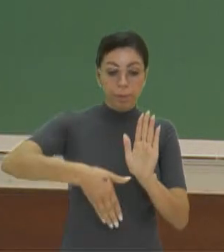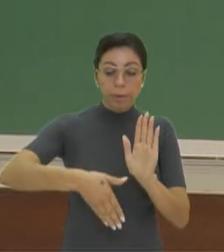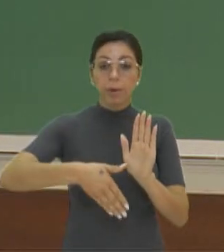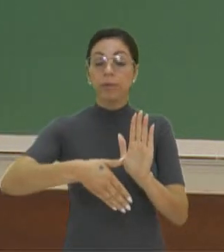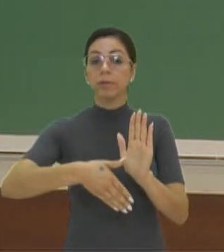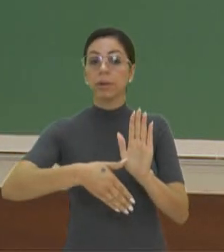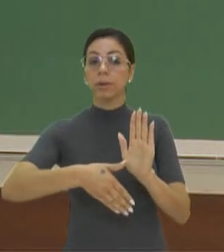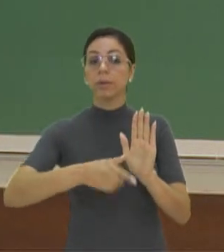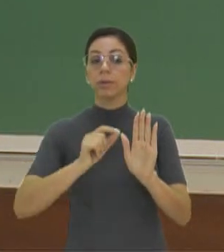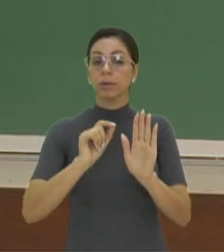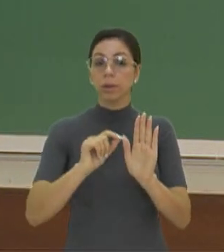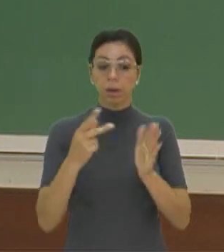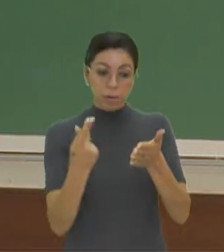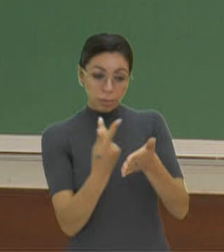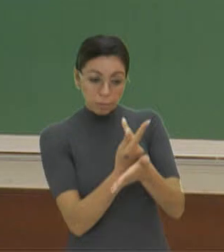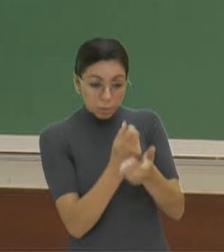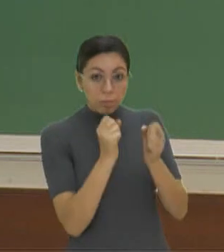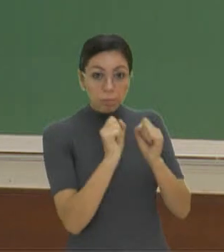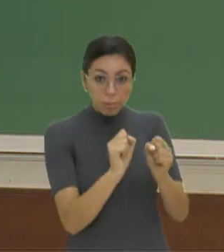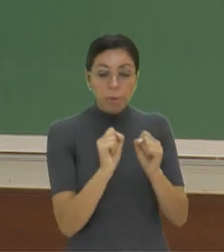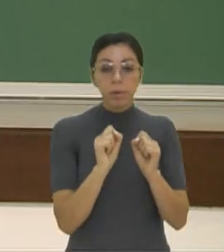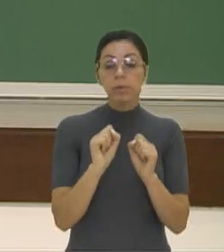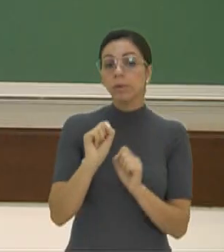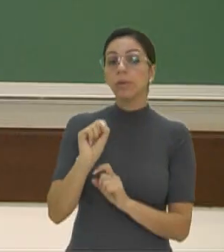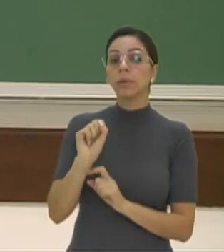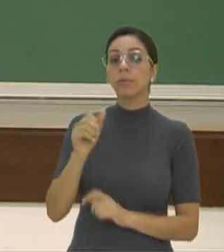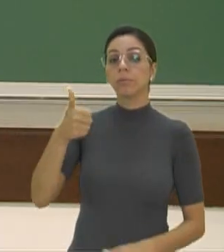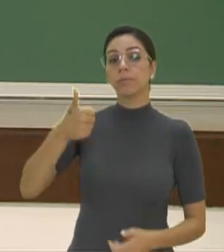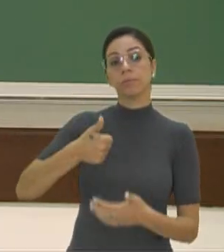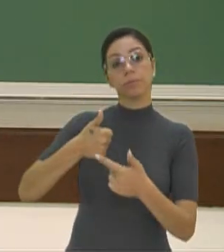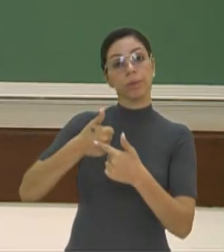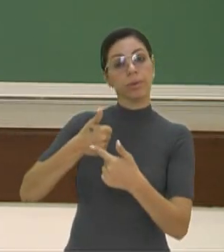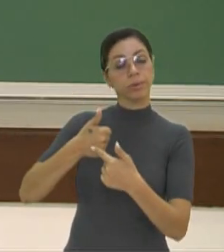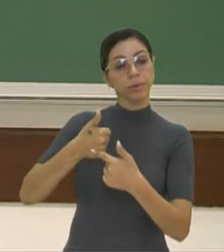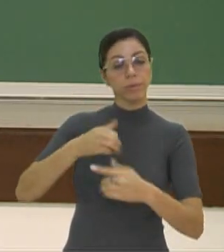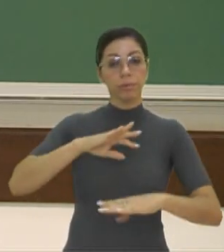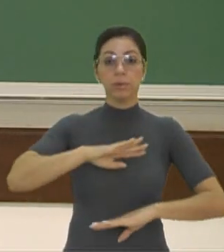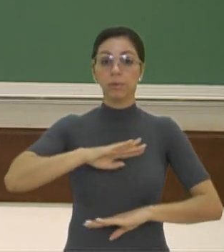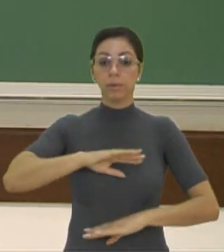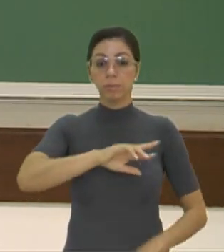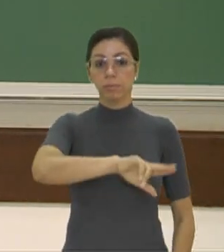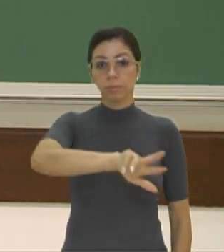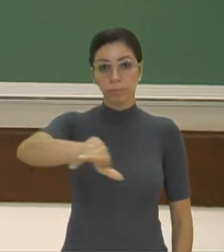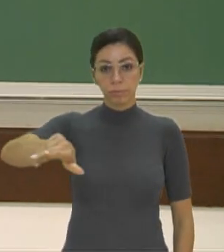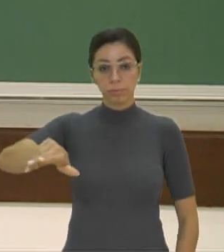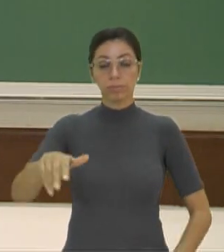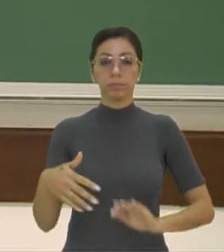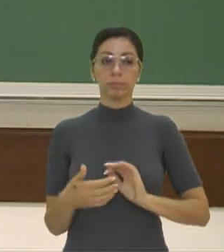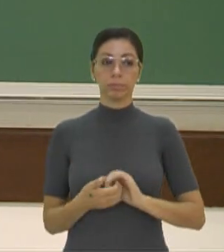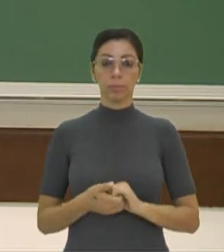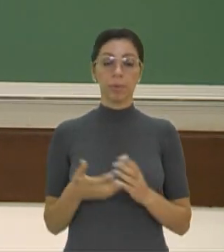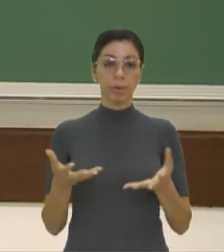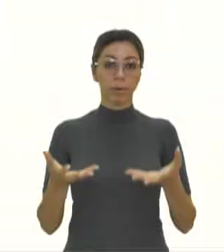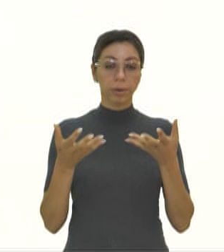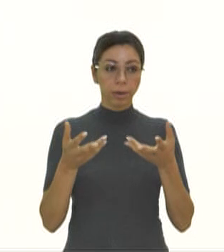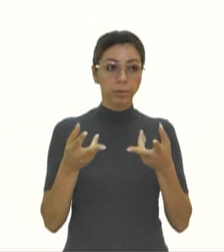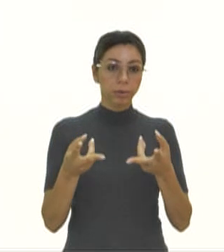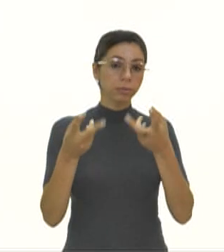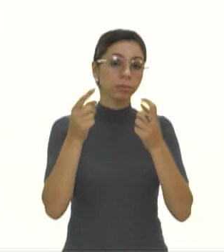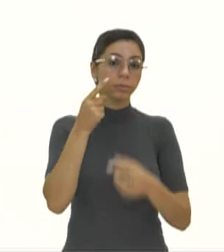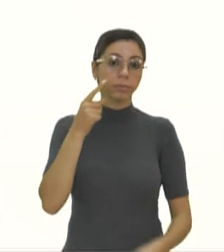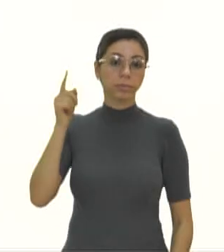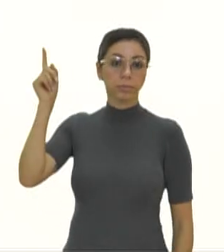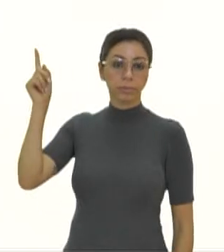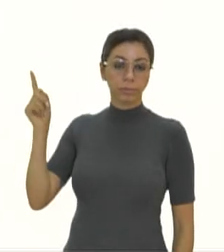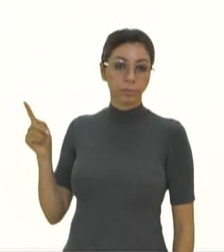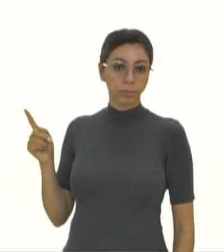ser positivos em várias situações. Agora eu quero que vocês observem a nossa expressão. The real